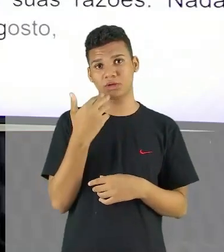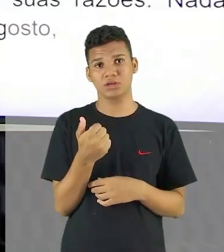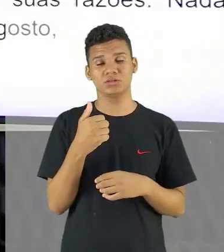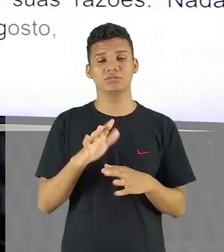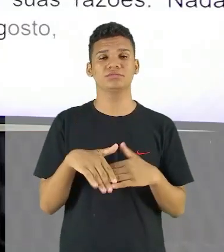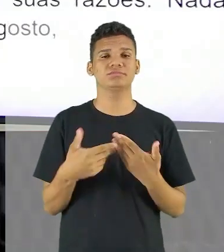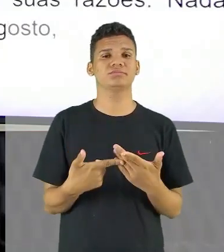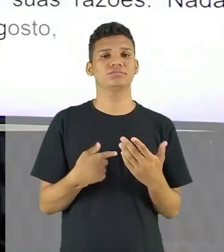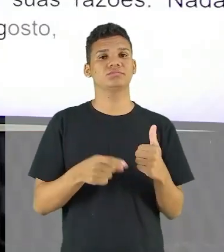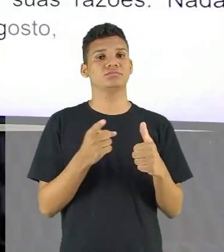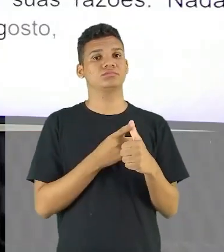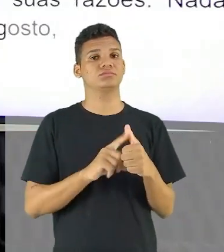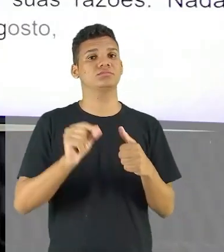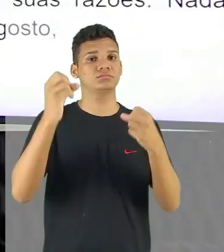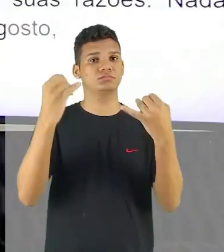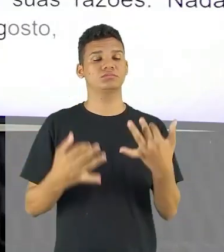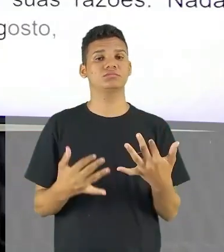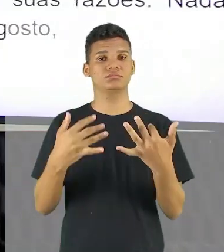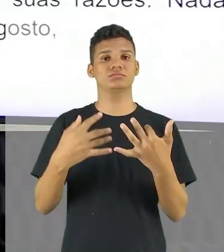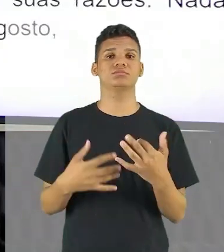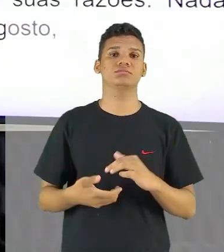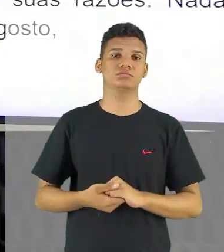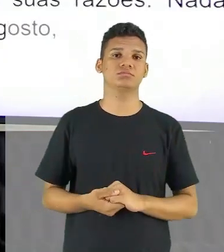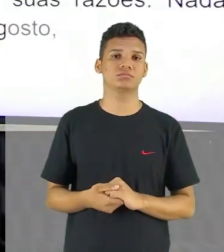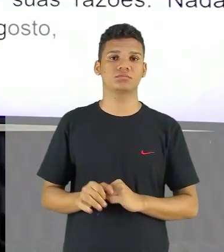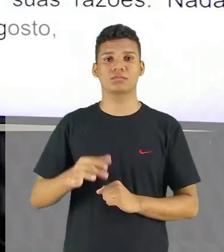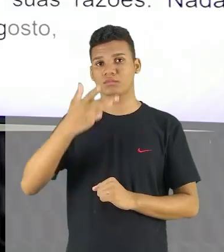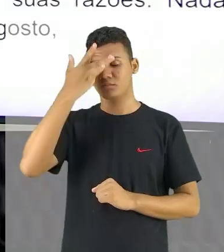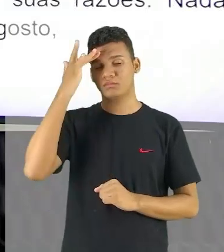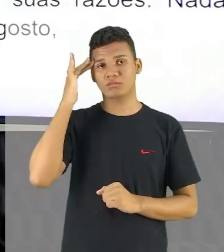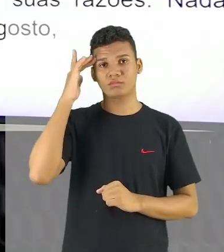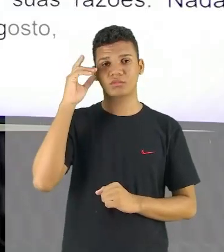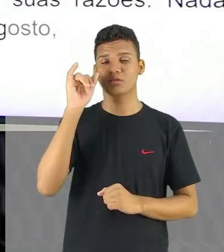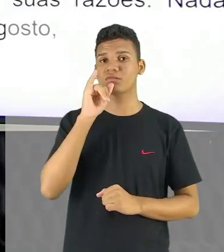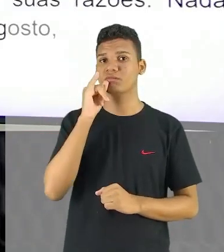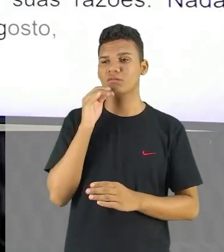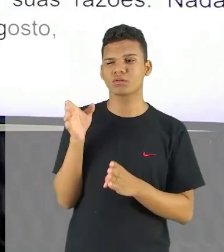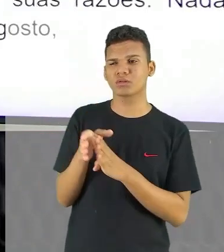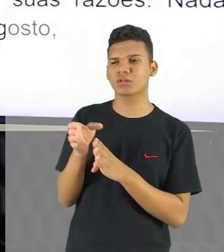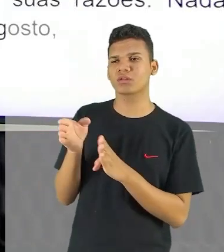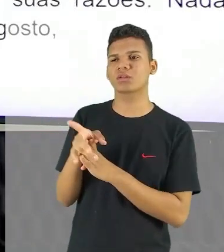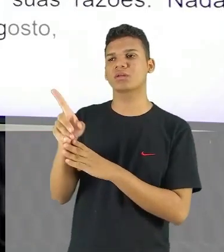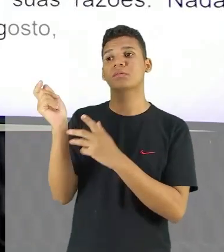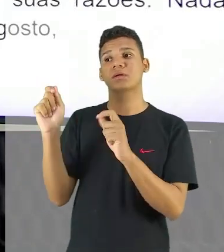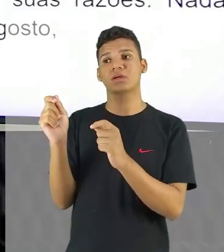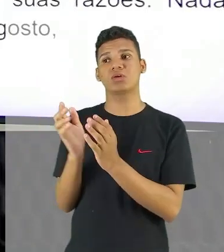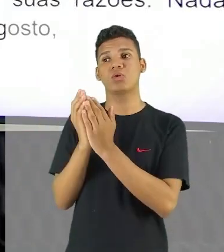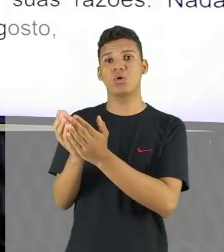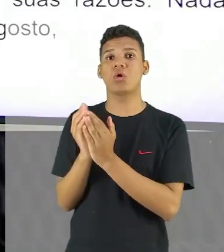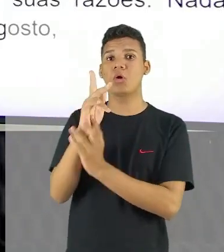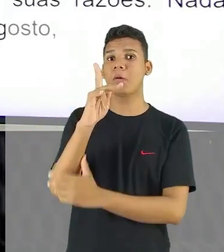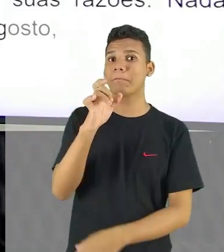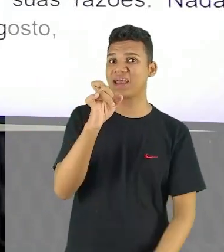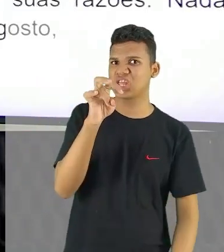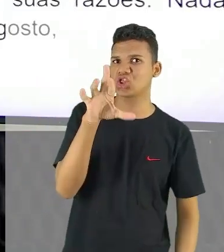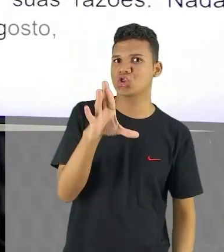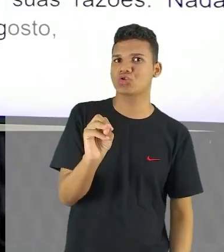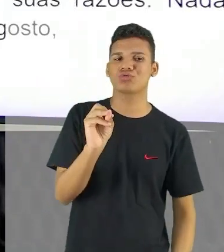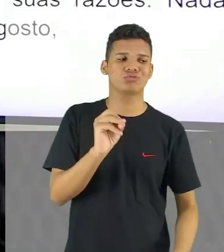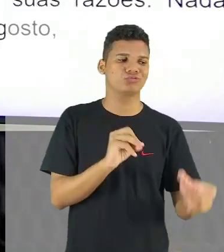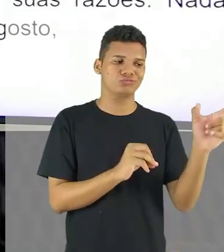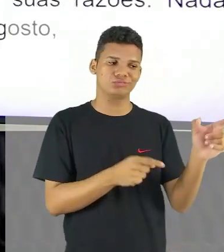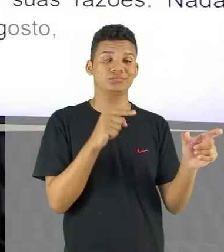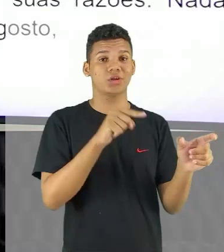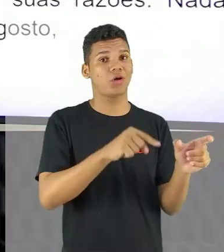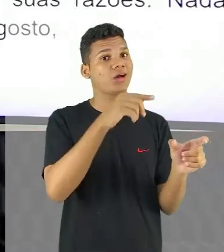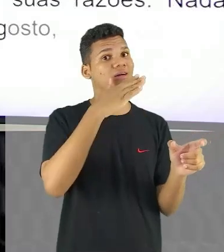na primeira fala, a gente tem aqui alguém dando conselho, que o menino tem que ser barqueiro, que o Pedro, né, tem que ser barqueiro, que o pai era